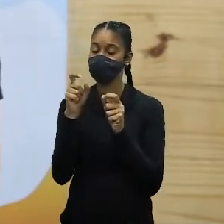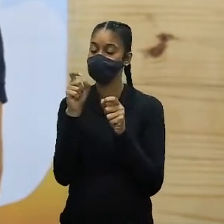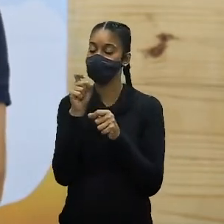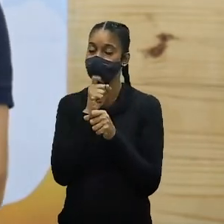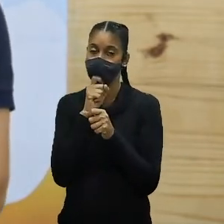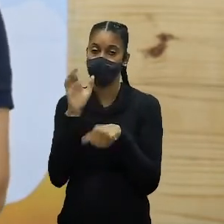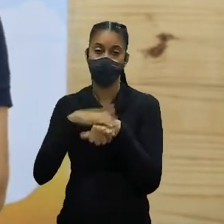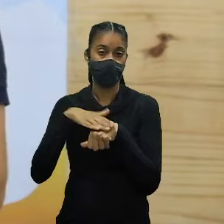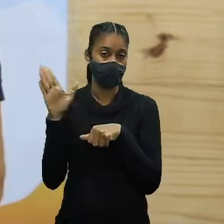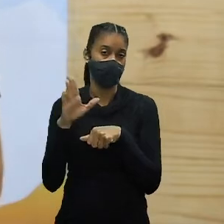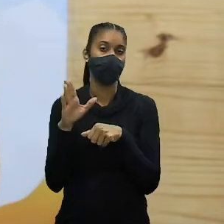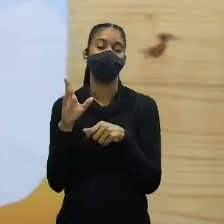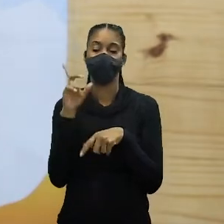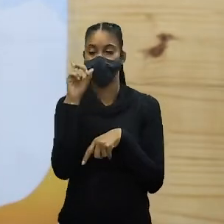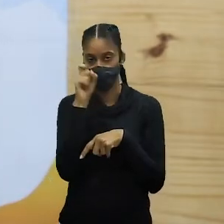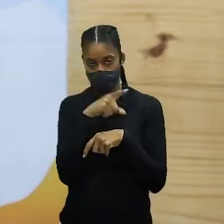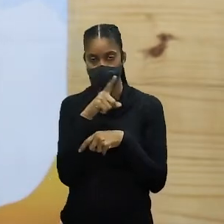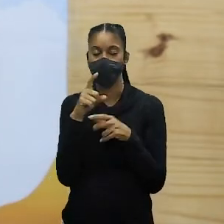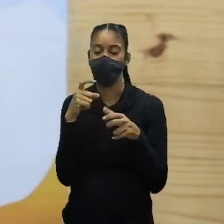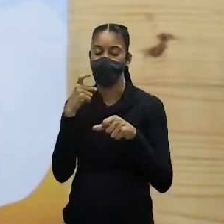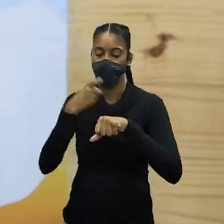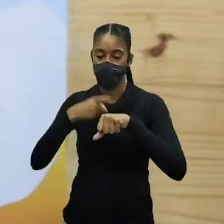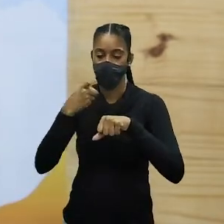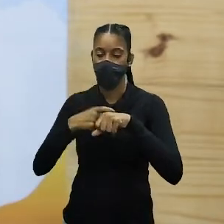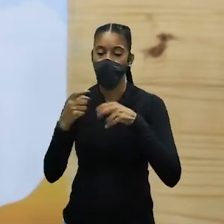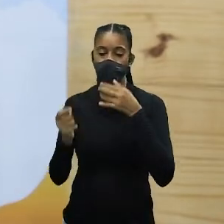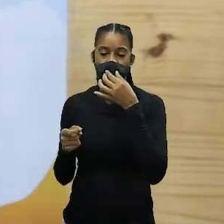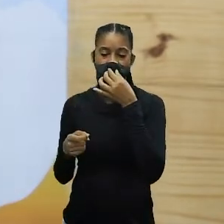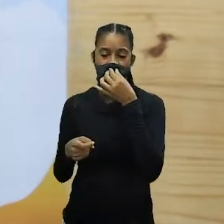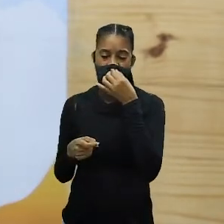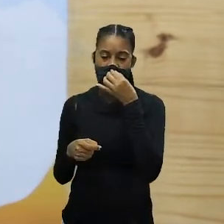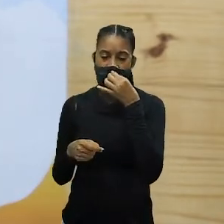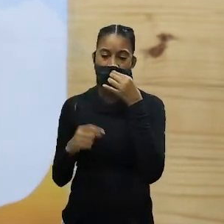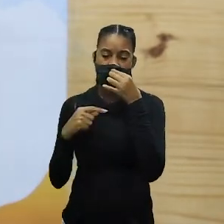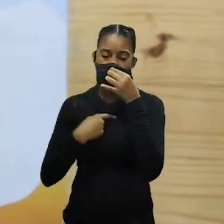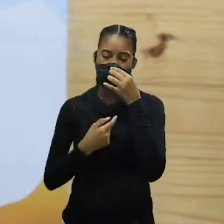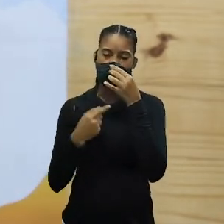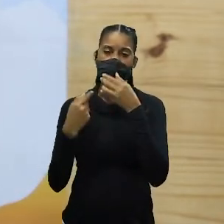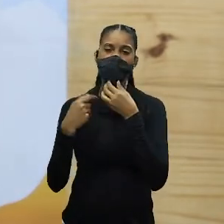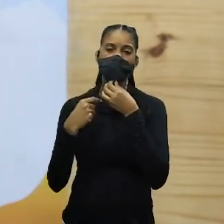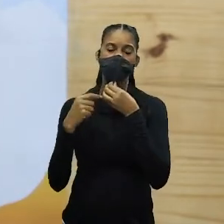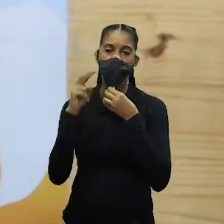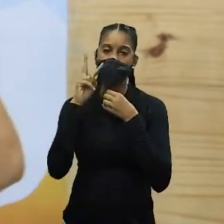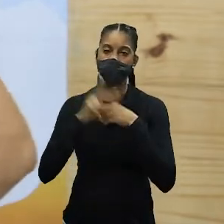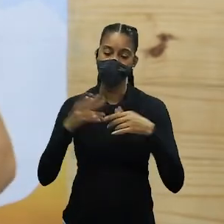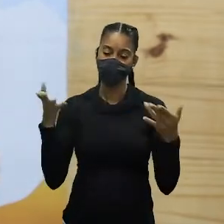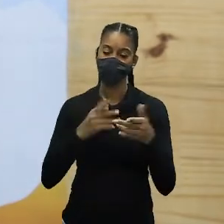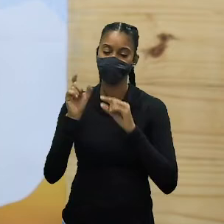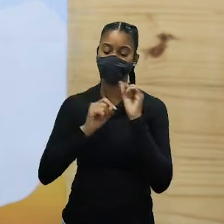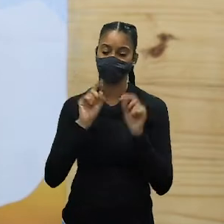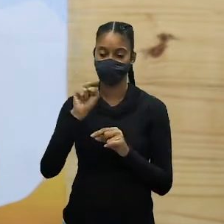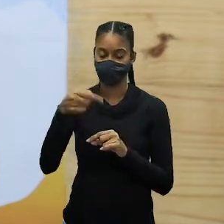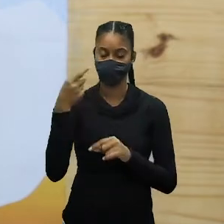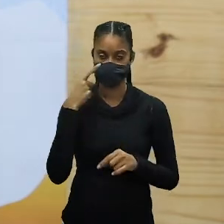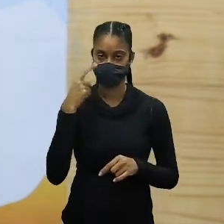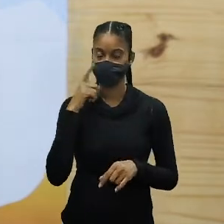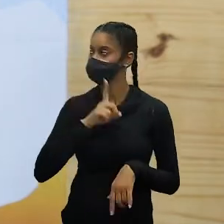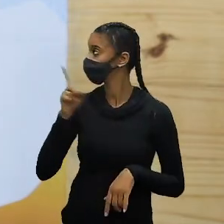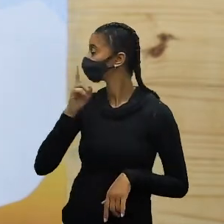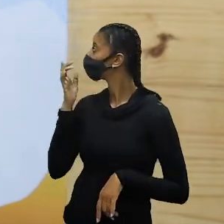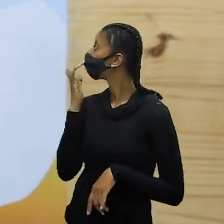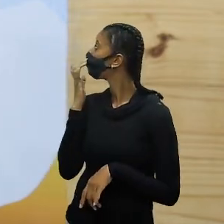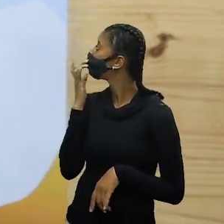A fórmula que nos ajuda a calcular isso é bem parecida, a gente vai ver ela daqui a pouquinho. Por enquanto, eu queria só que vocês observassem